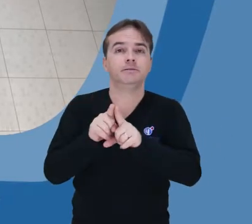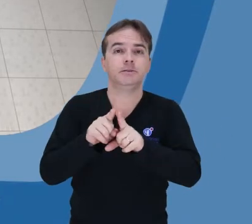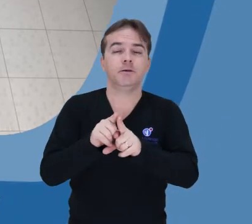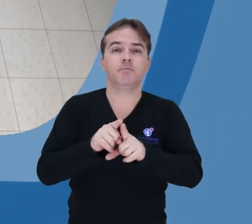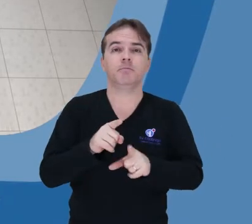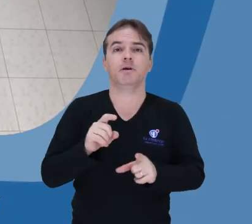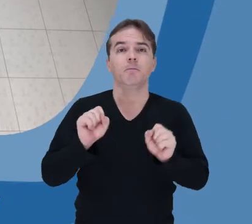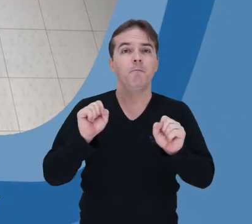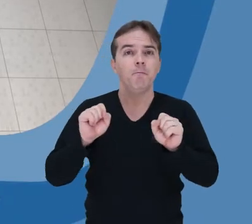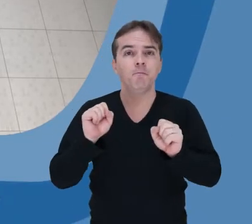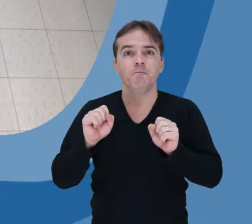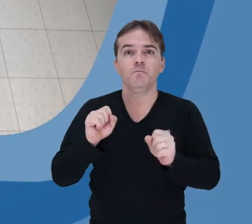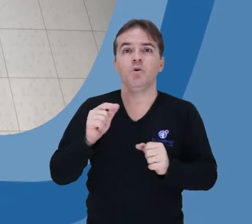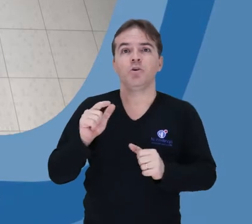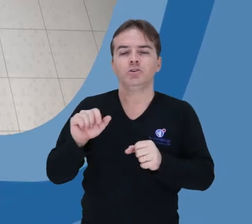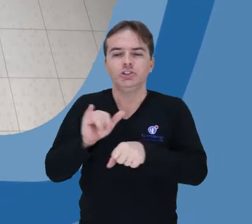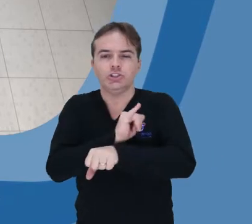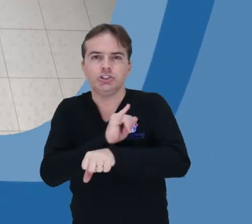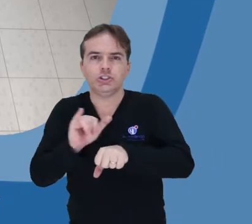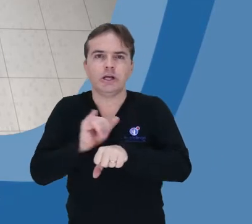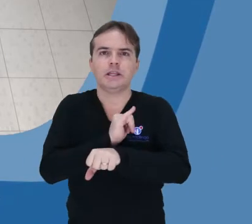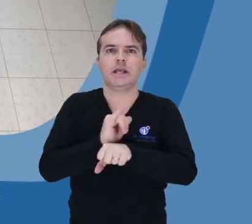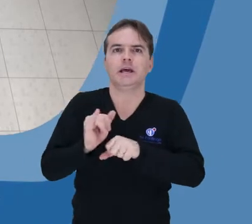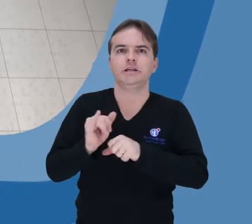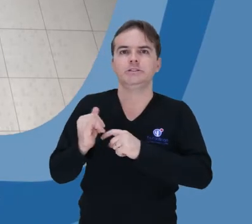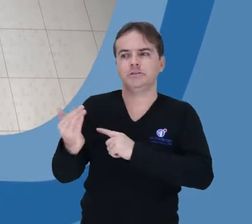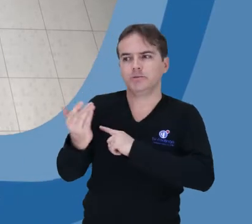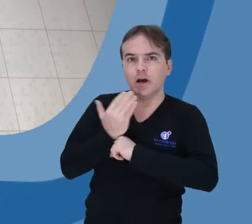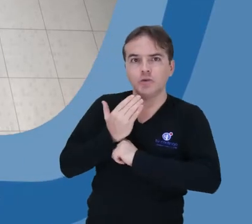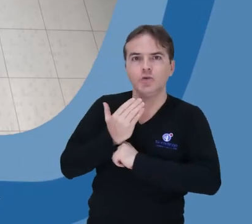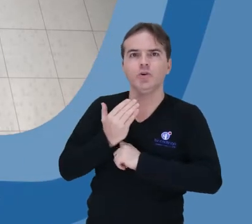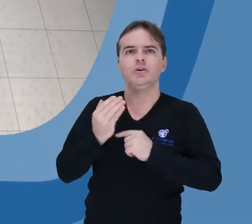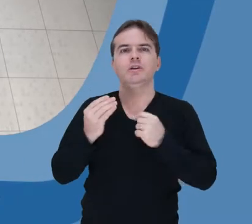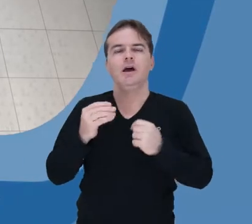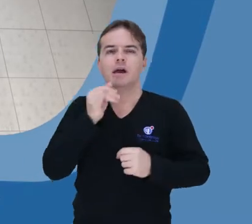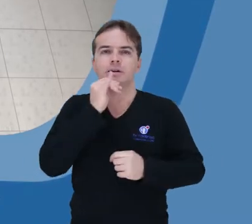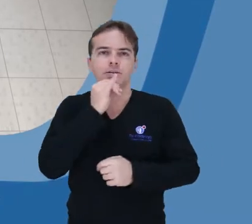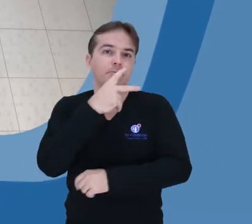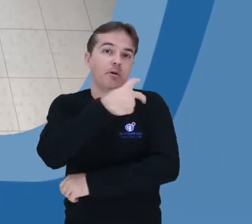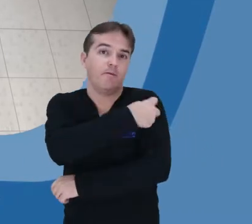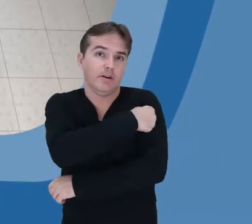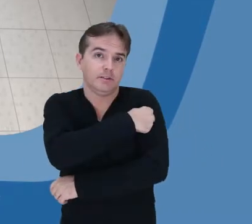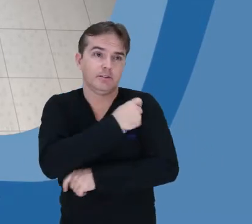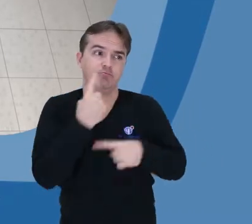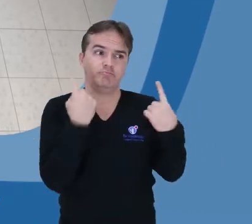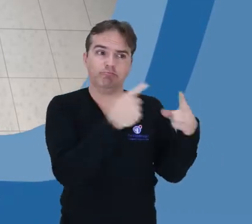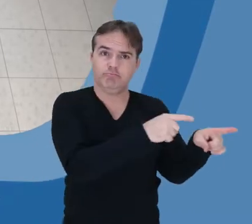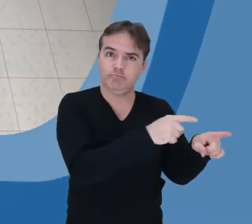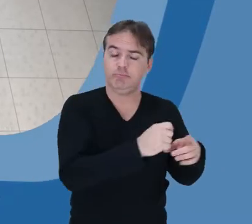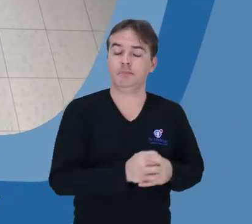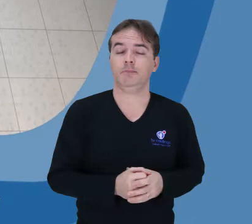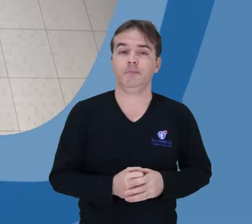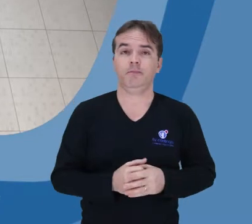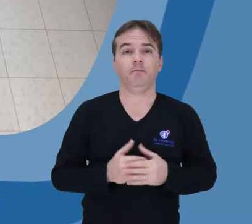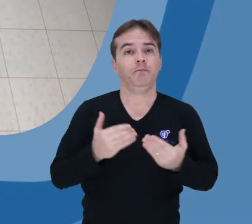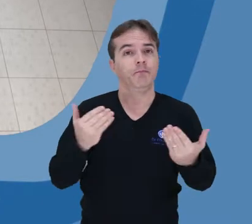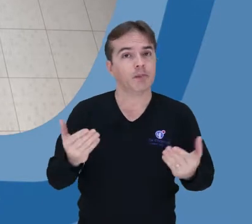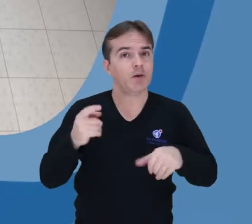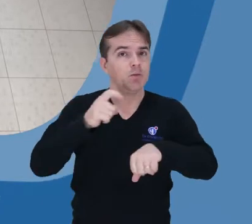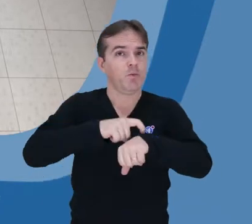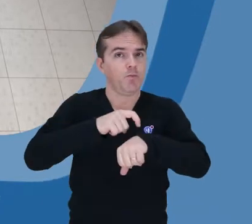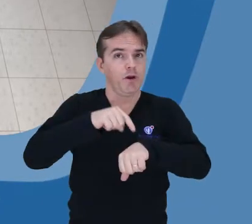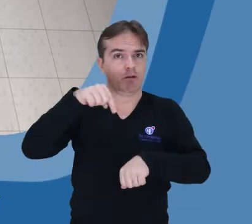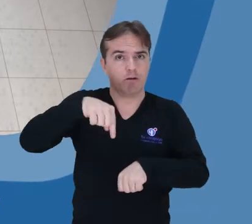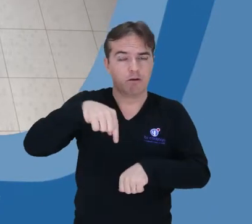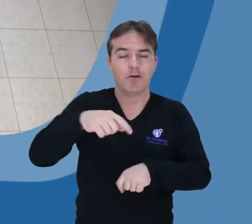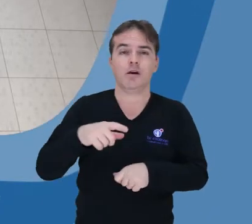vírus, sejam elas as estratégias terapêuticas, por exemplo, com as nossas vacinas. Até o momento, e aí os